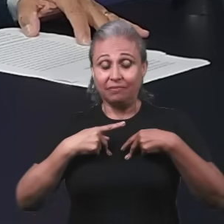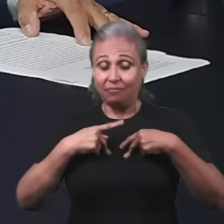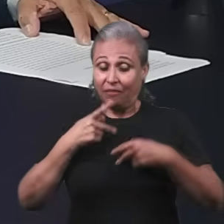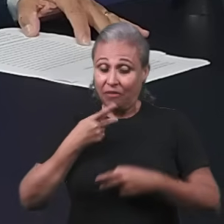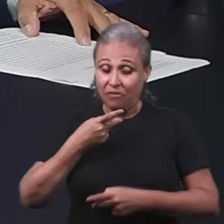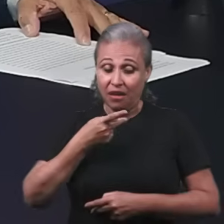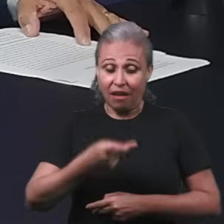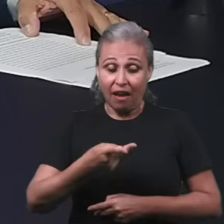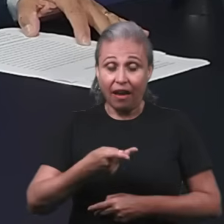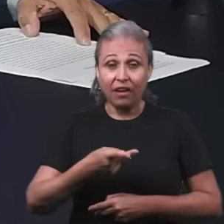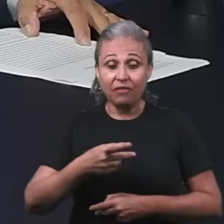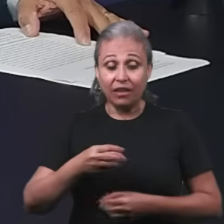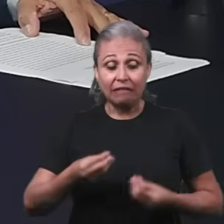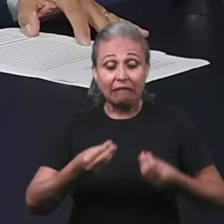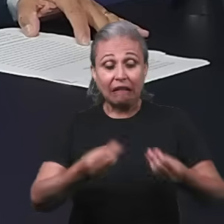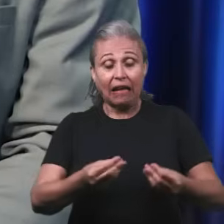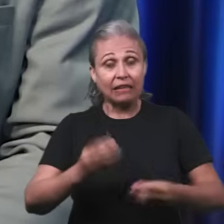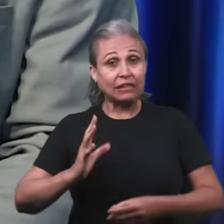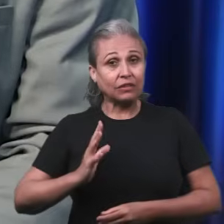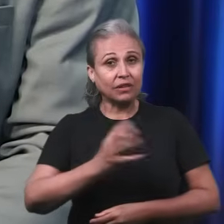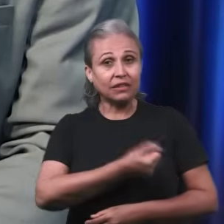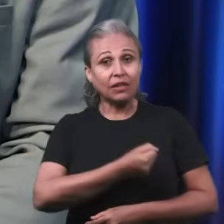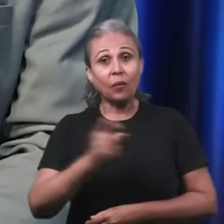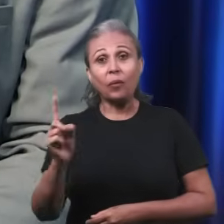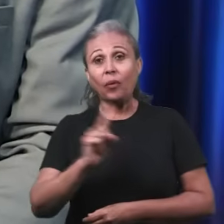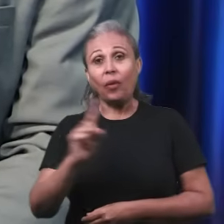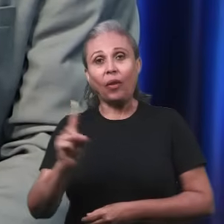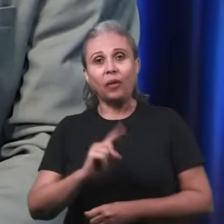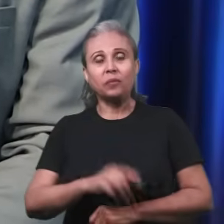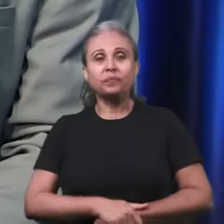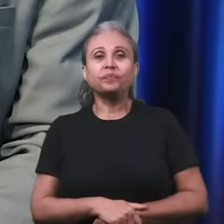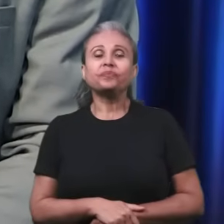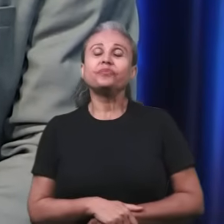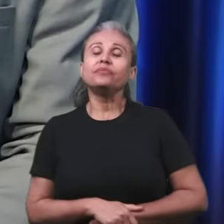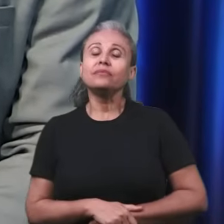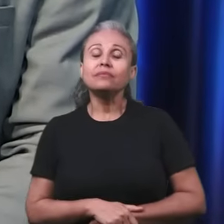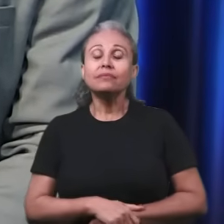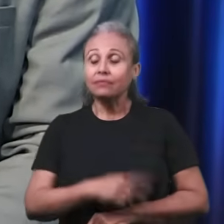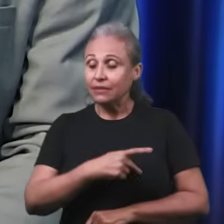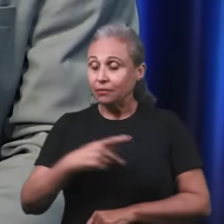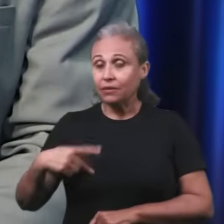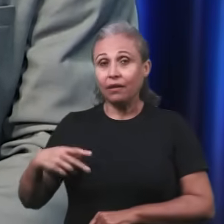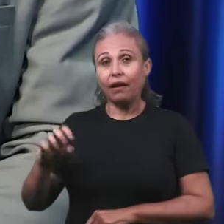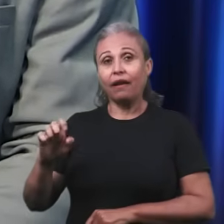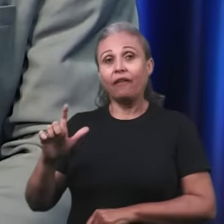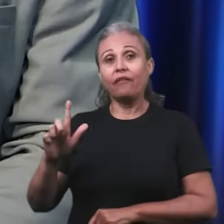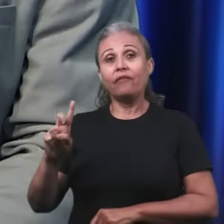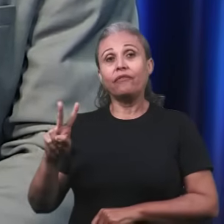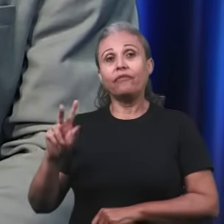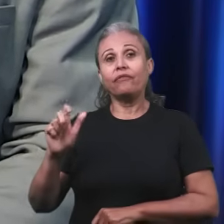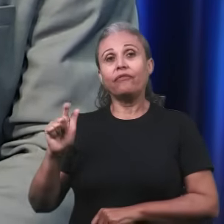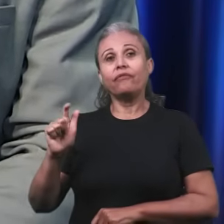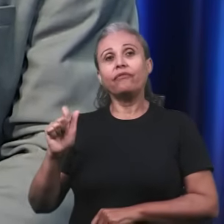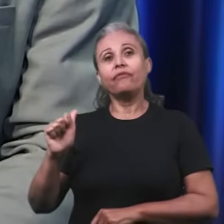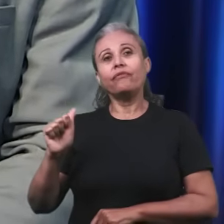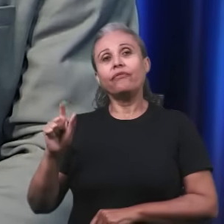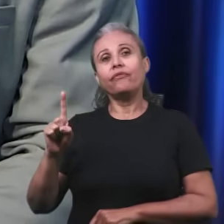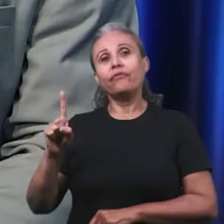salvação. Pastor Evaldo, dentro dessa fala, o que o pastor Elcio mencionou aqui,